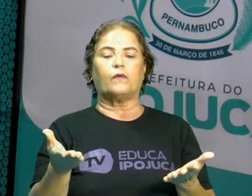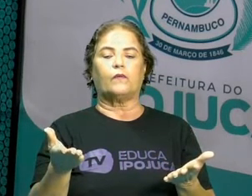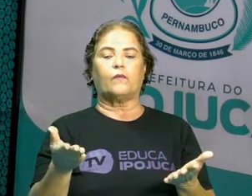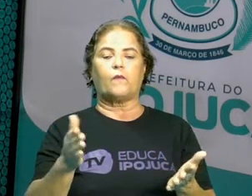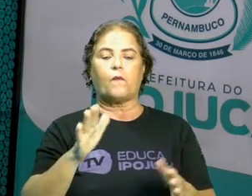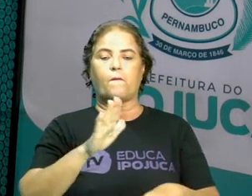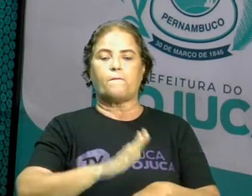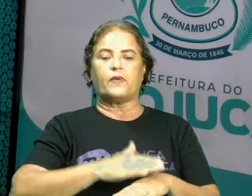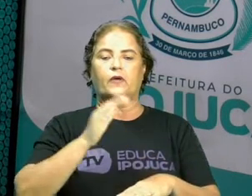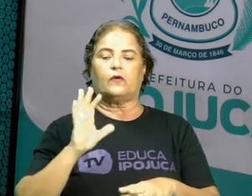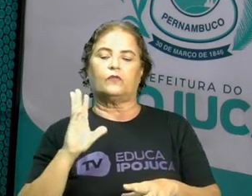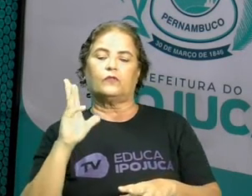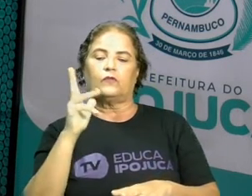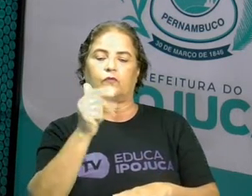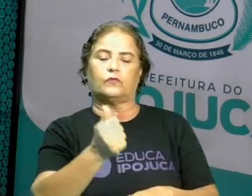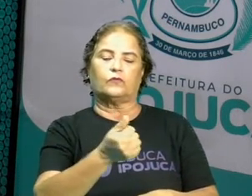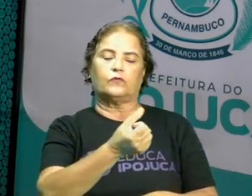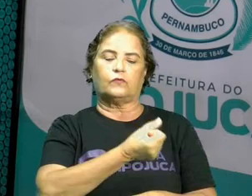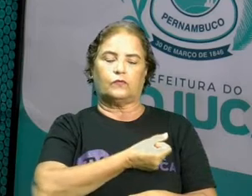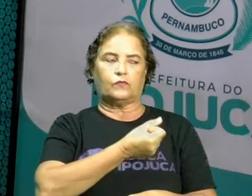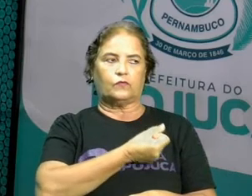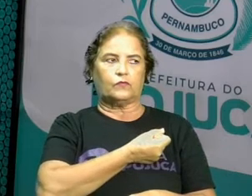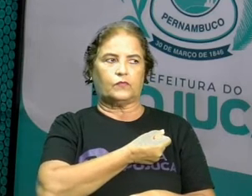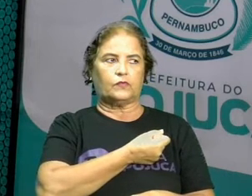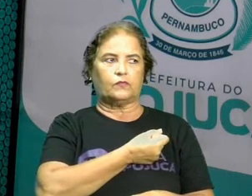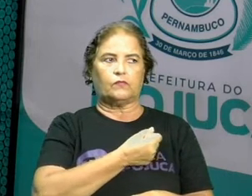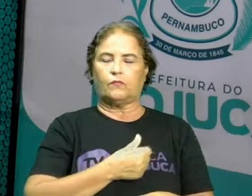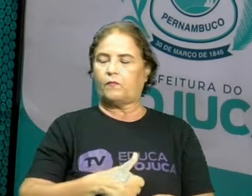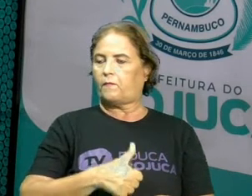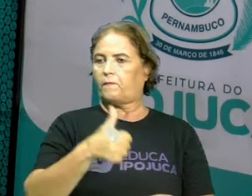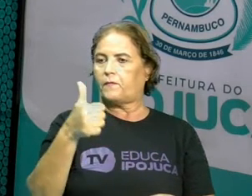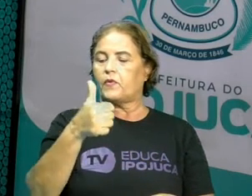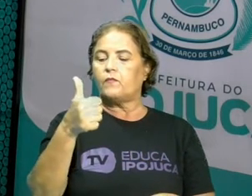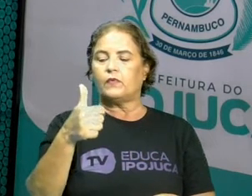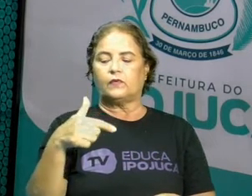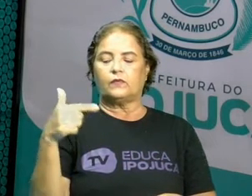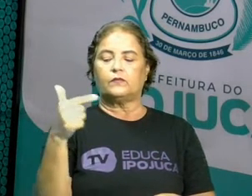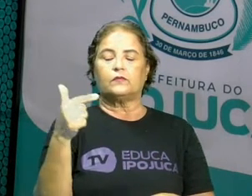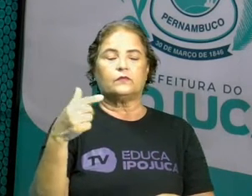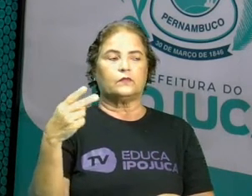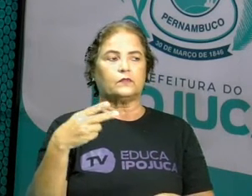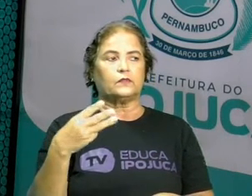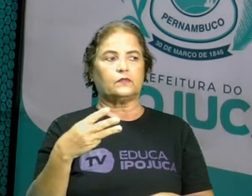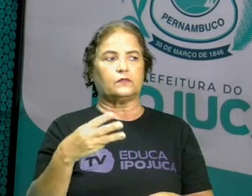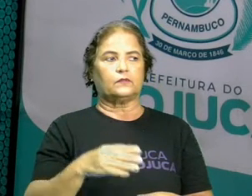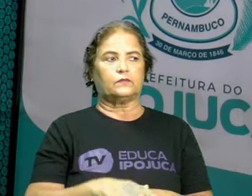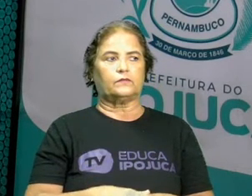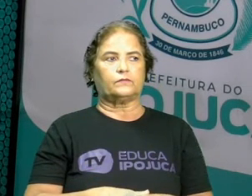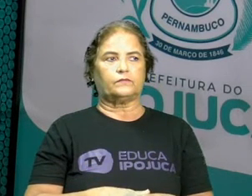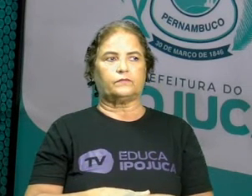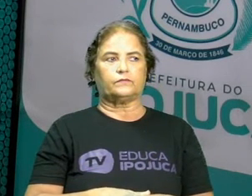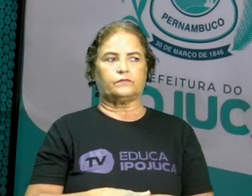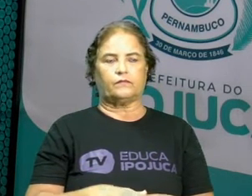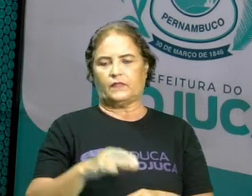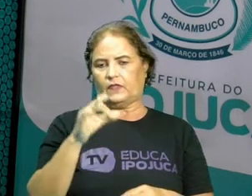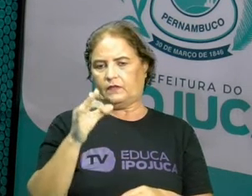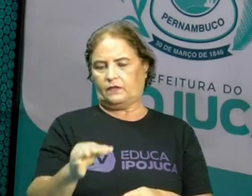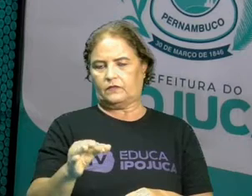números? Primeiro, o segundo ou o terceiro? Acertou quem